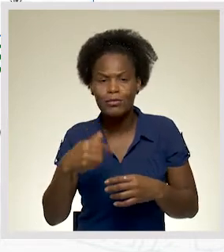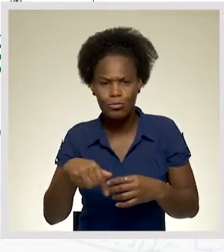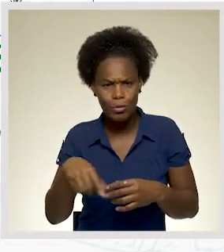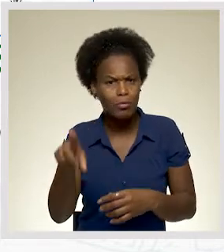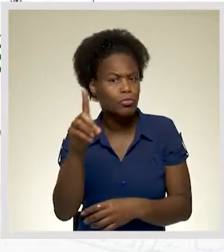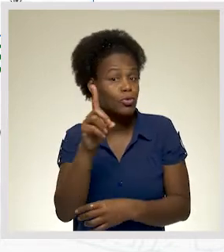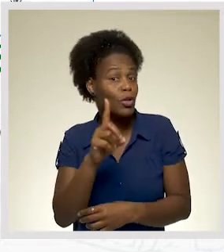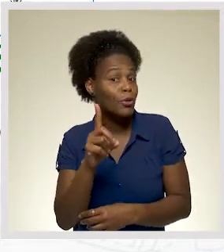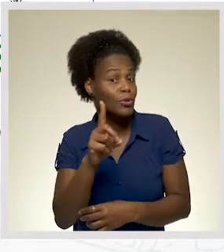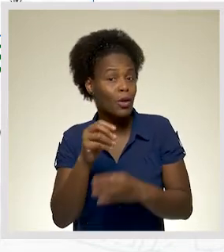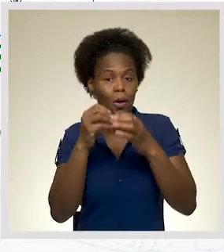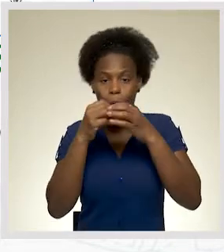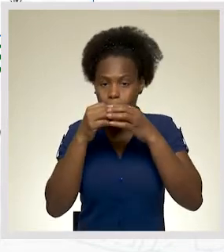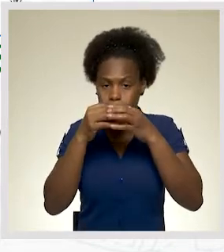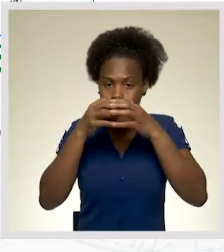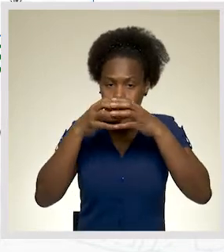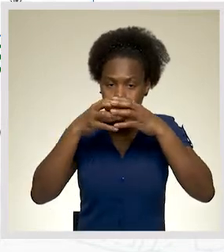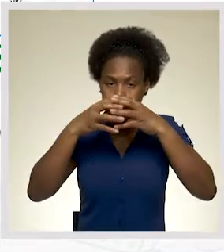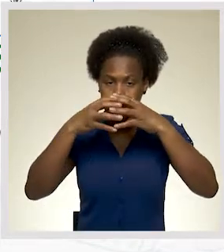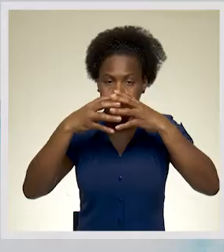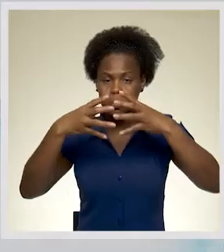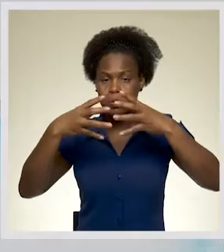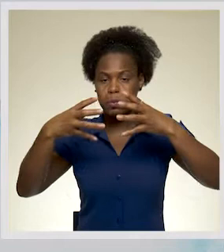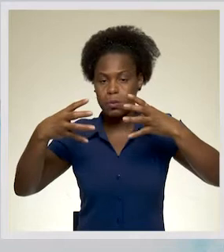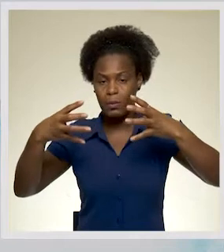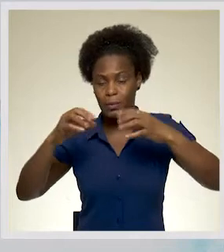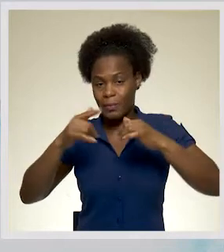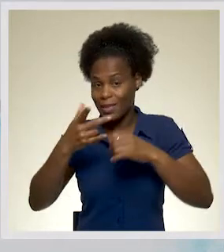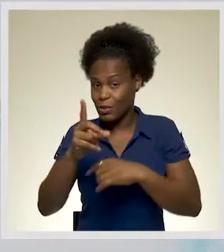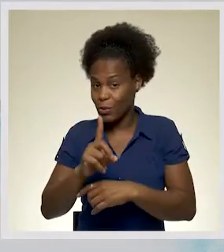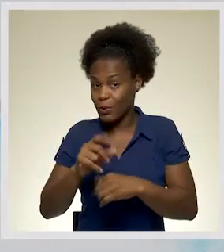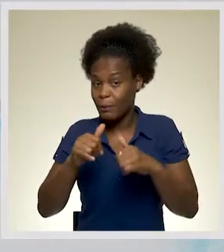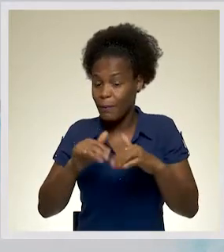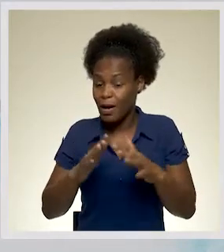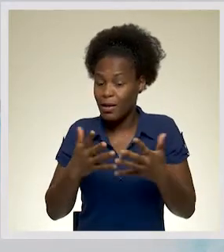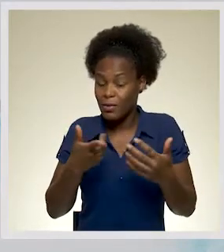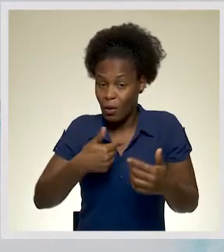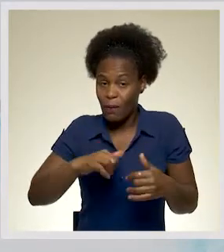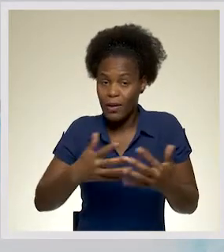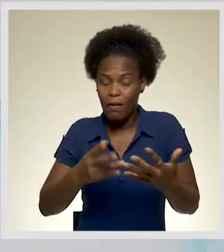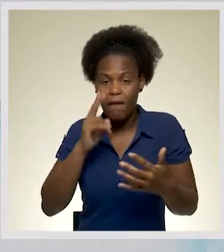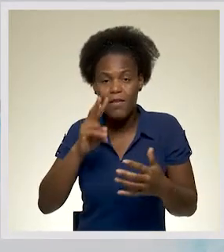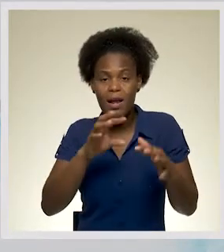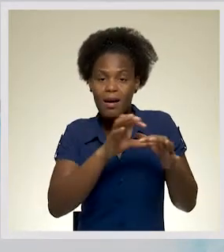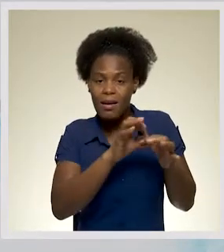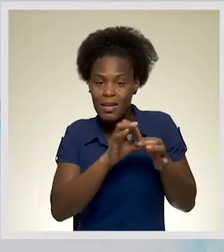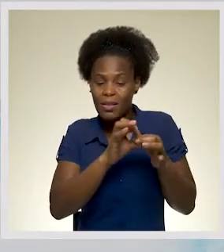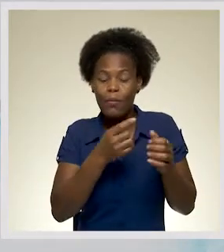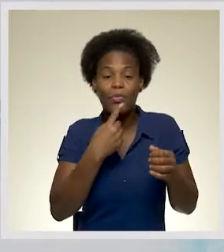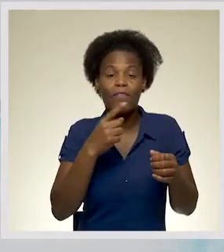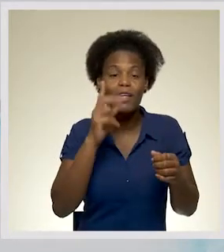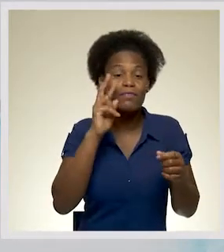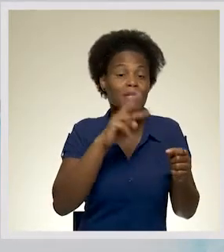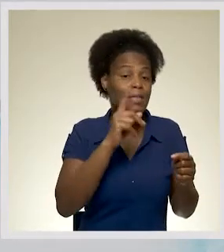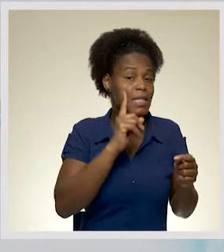balões. Mas agora vamos ver essa relação. Vamos voltar a Ana. A Ana levou